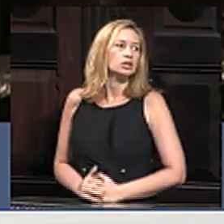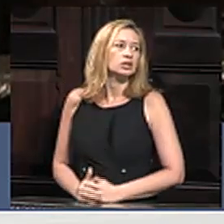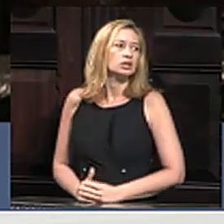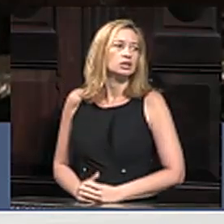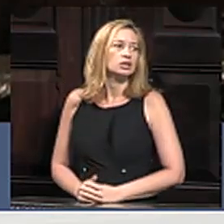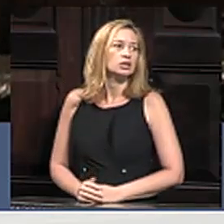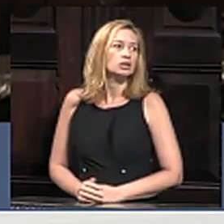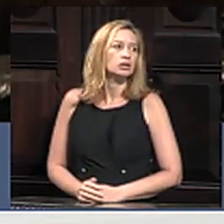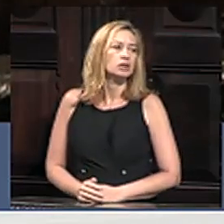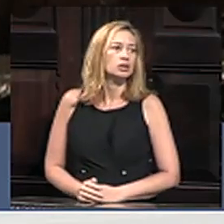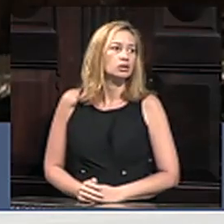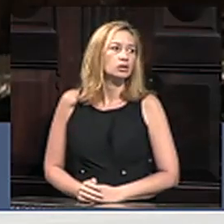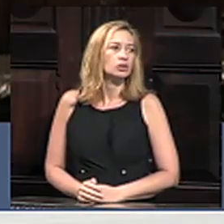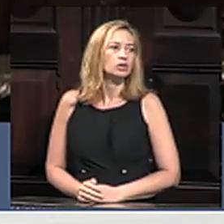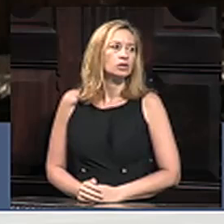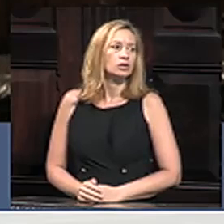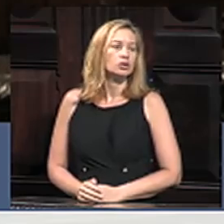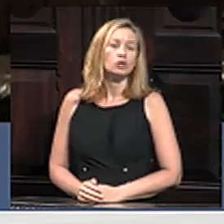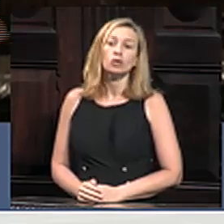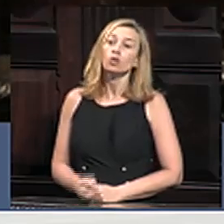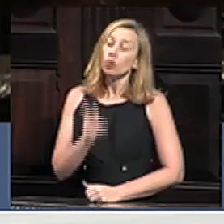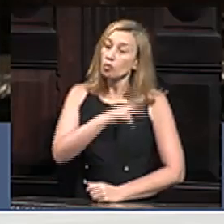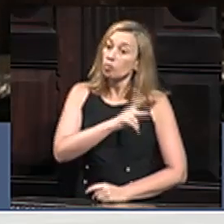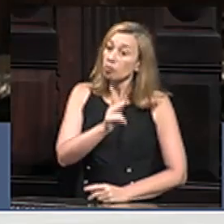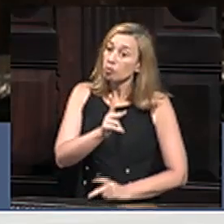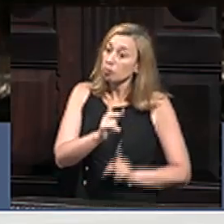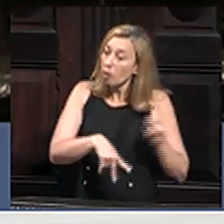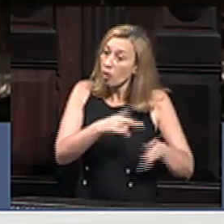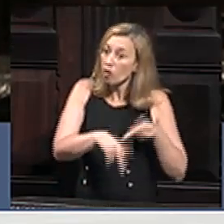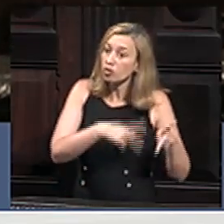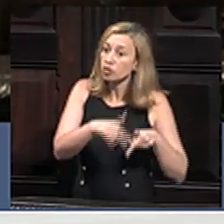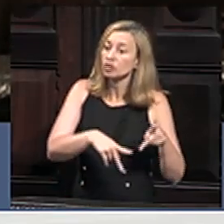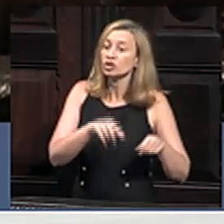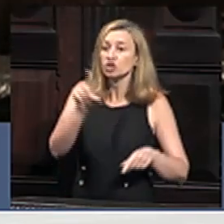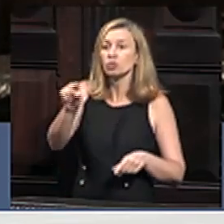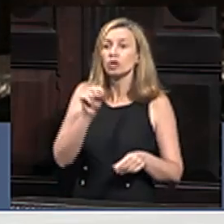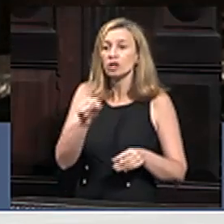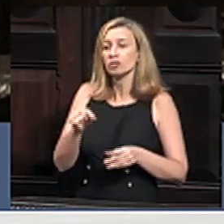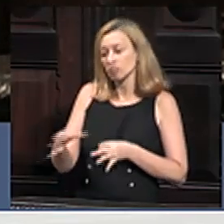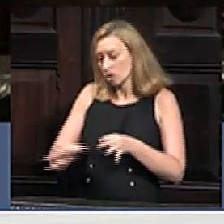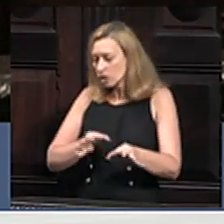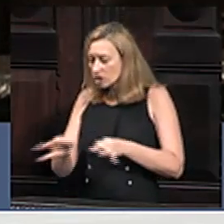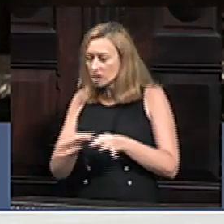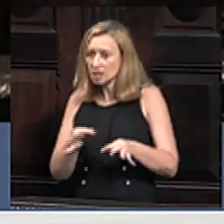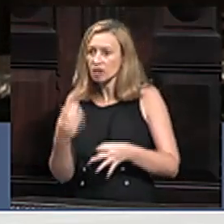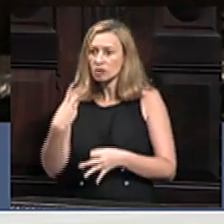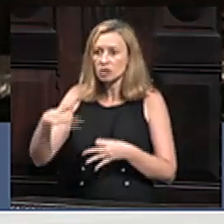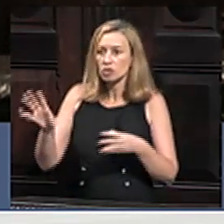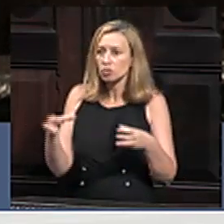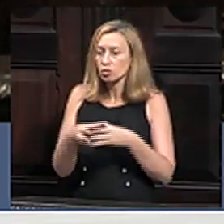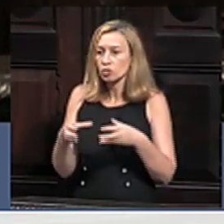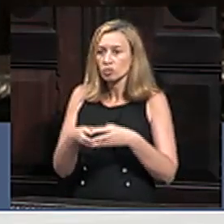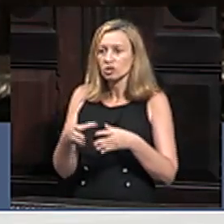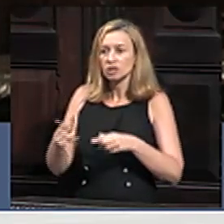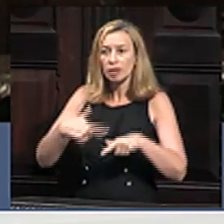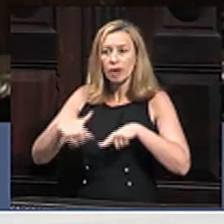está legitimado pelo voto popular para organizar o seu ministério. Diz assim: